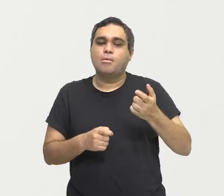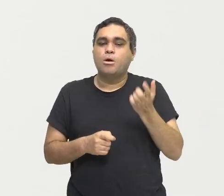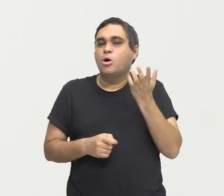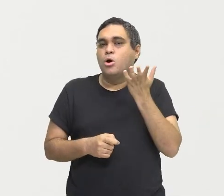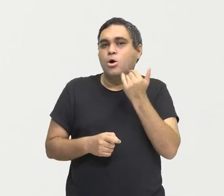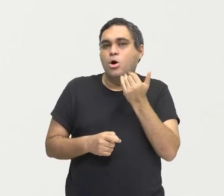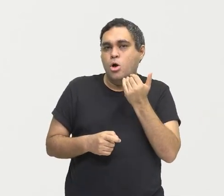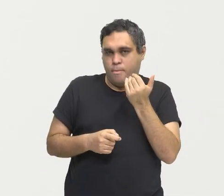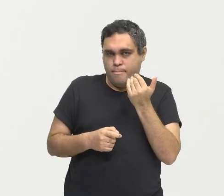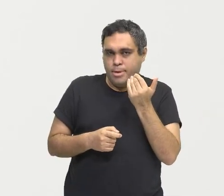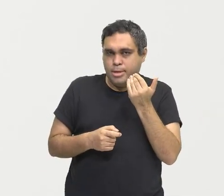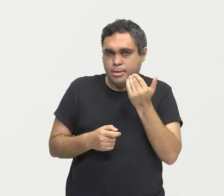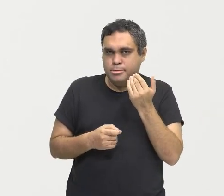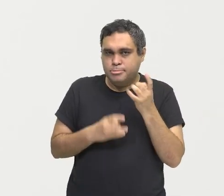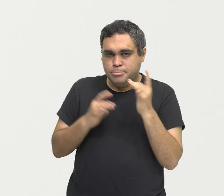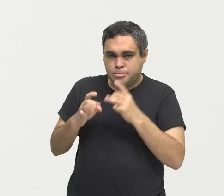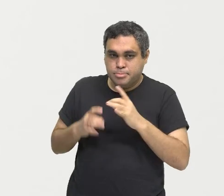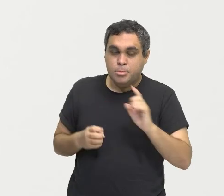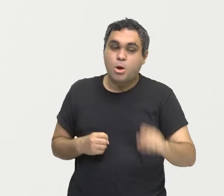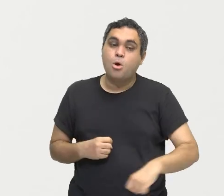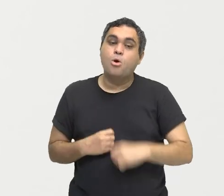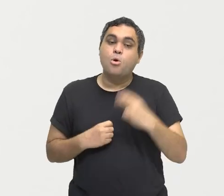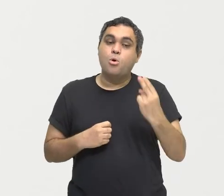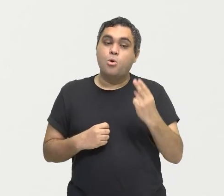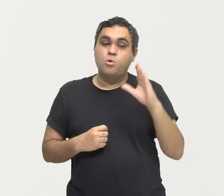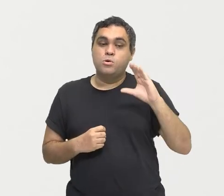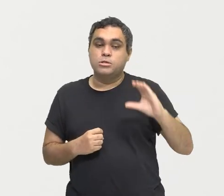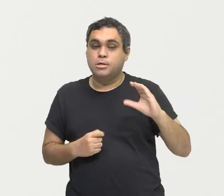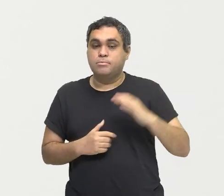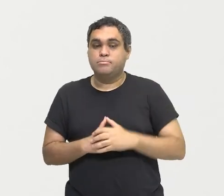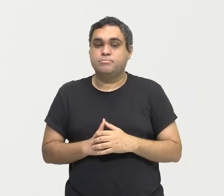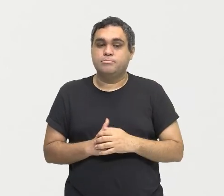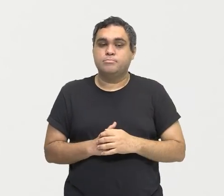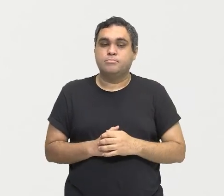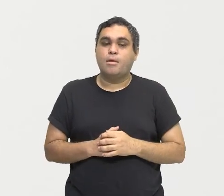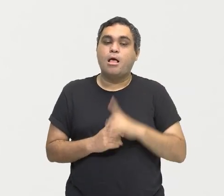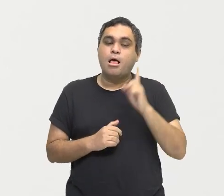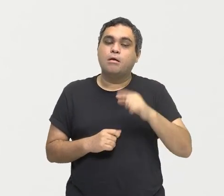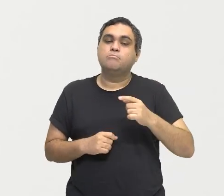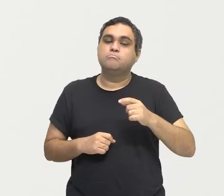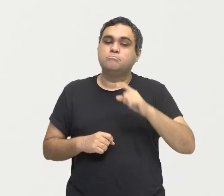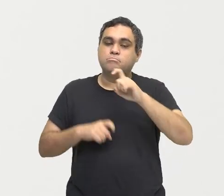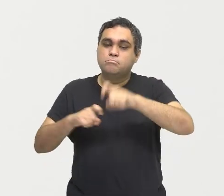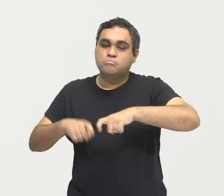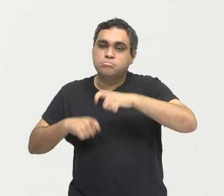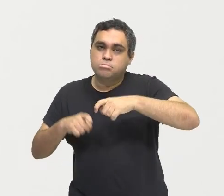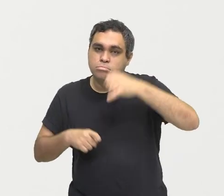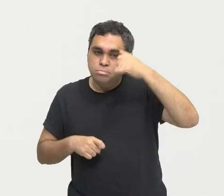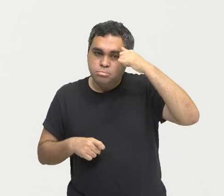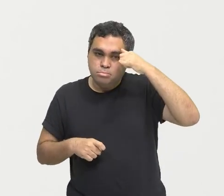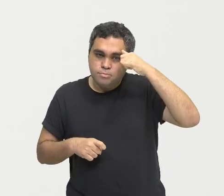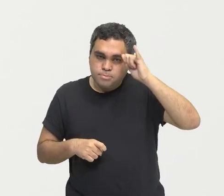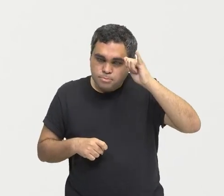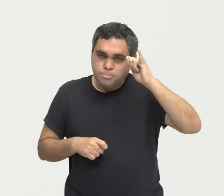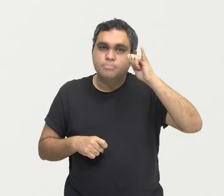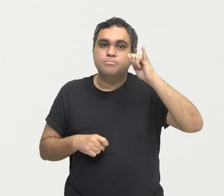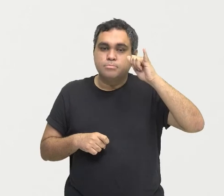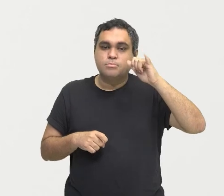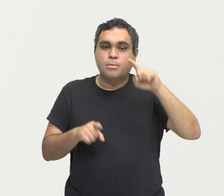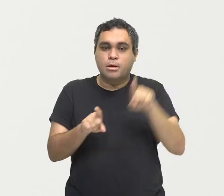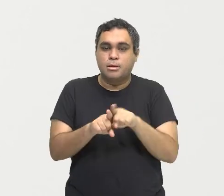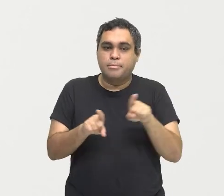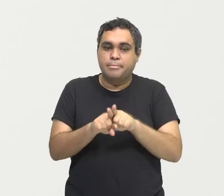fabricação orgânica, ou seria a letra C, produção agropecuária e produtos